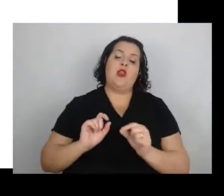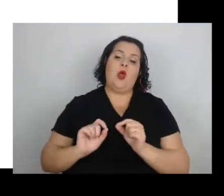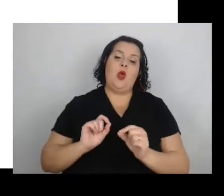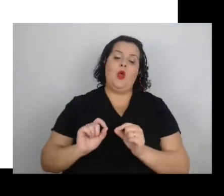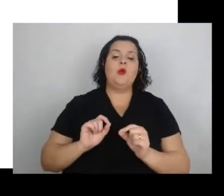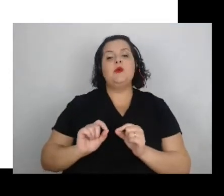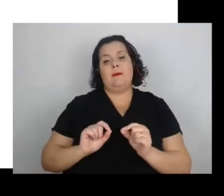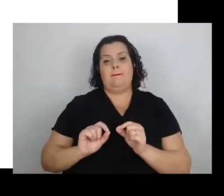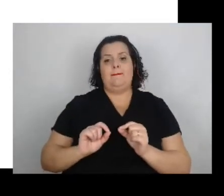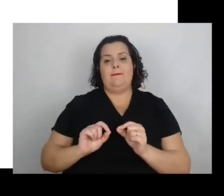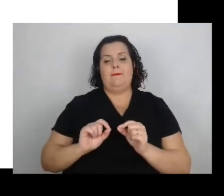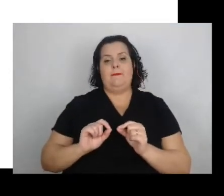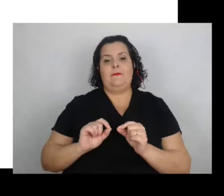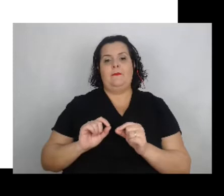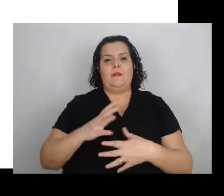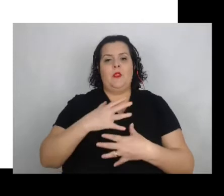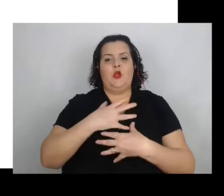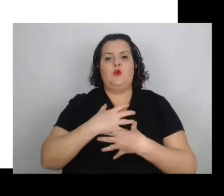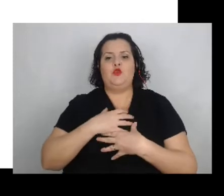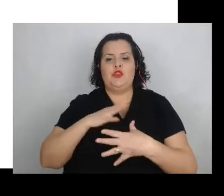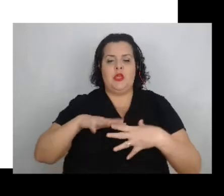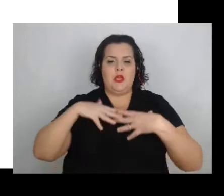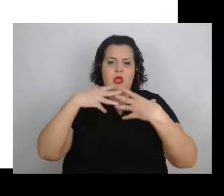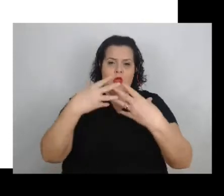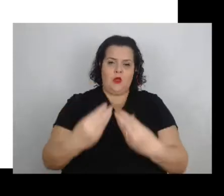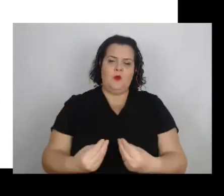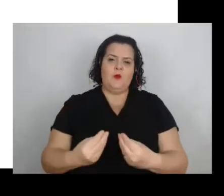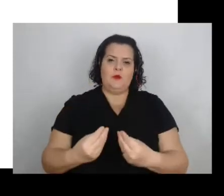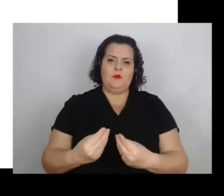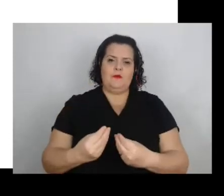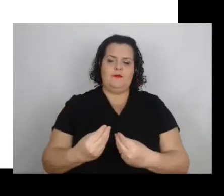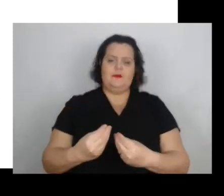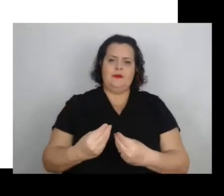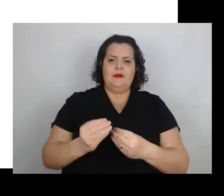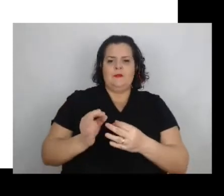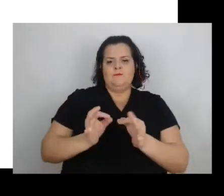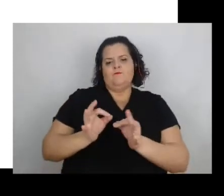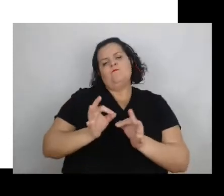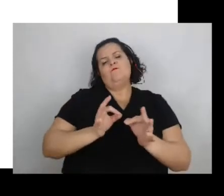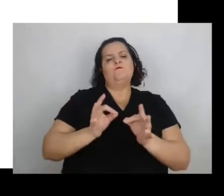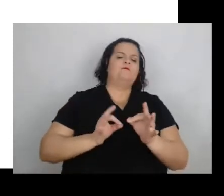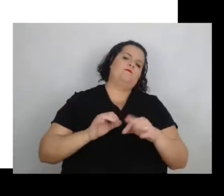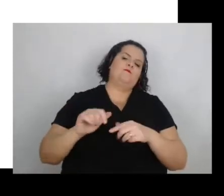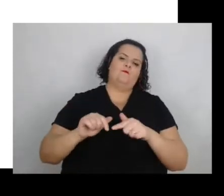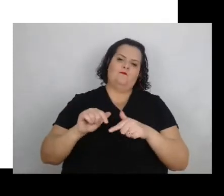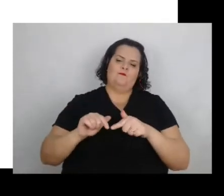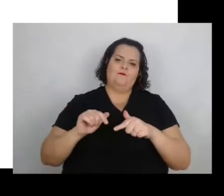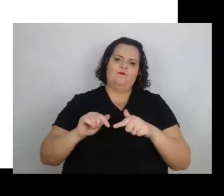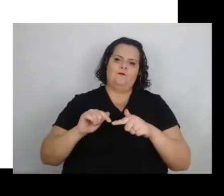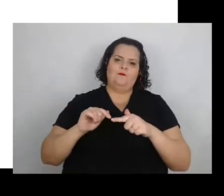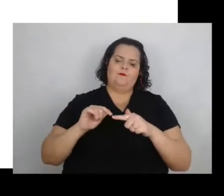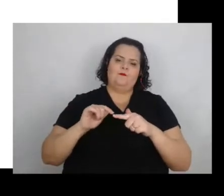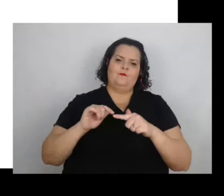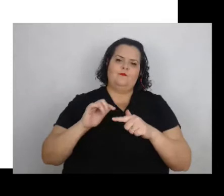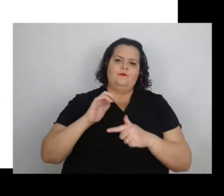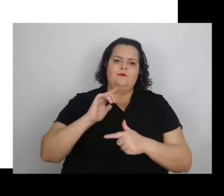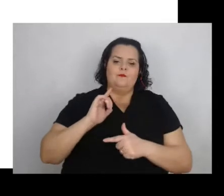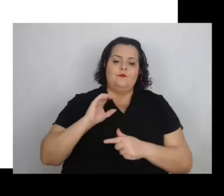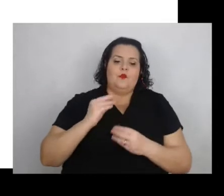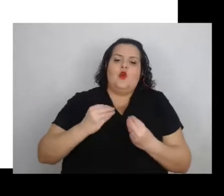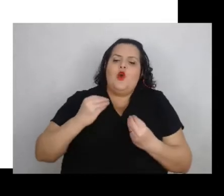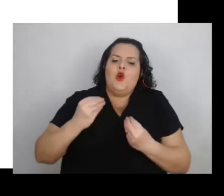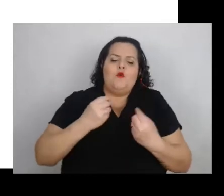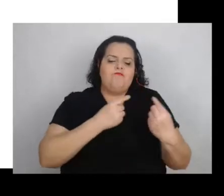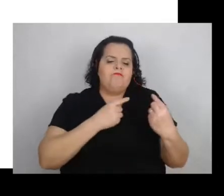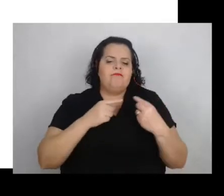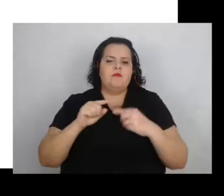com que a Unifesp tem conduzido, né, tem se conduzido do ponto de vista da preparação da resposta da universidade, do